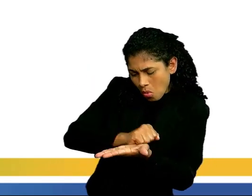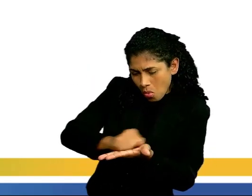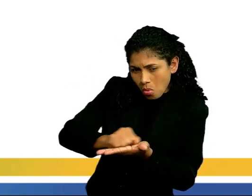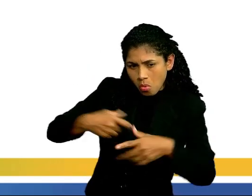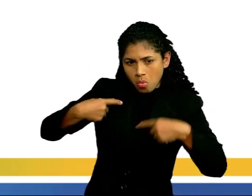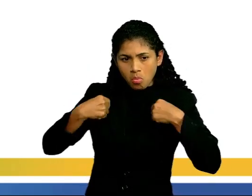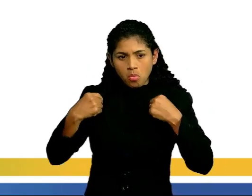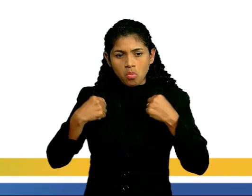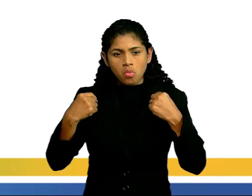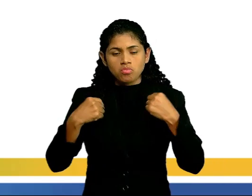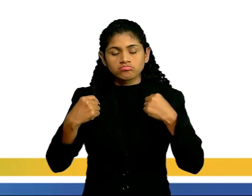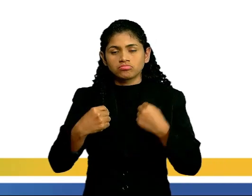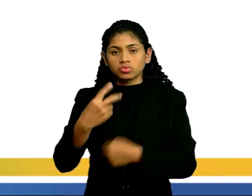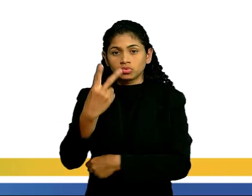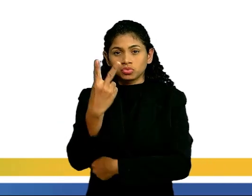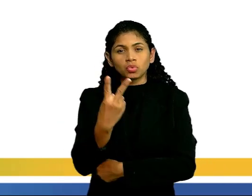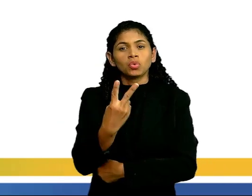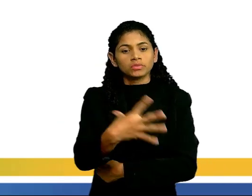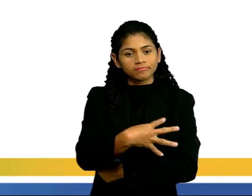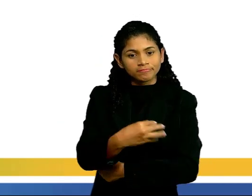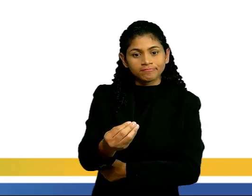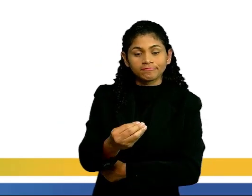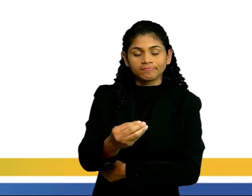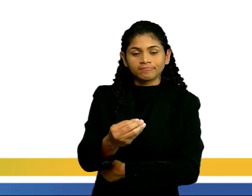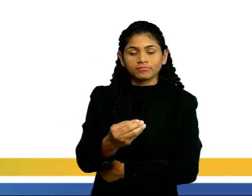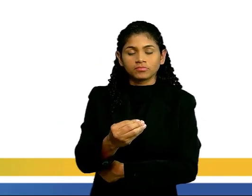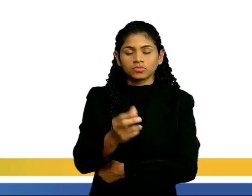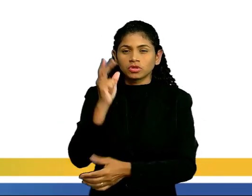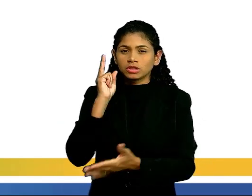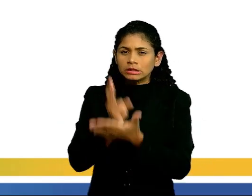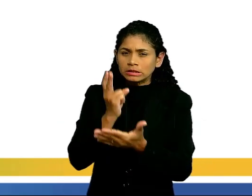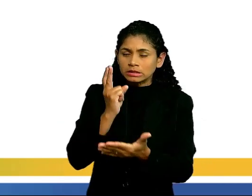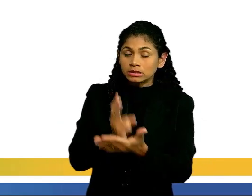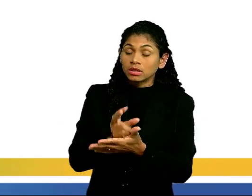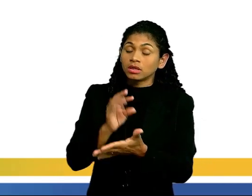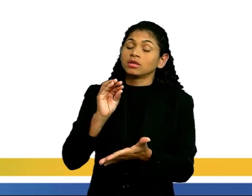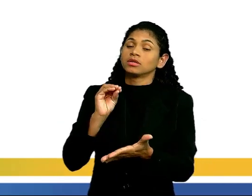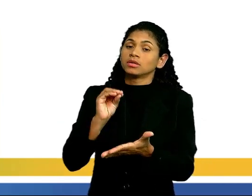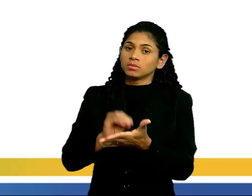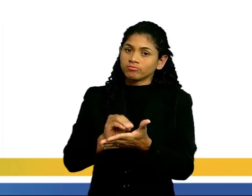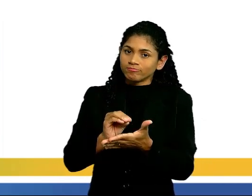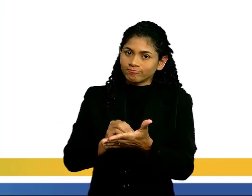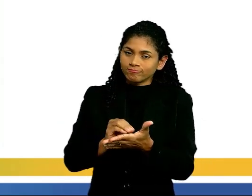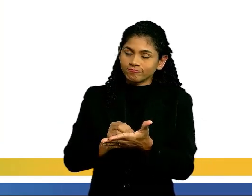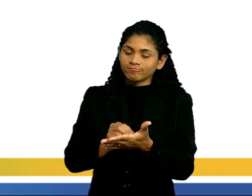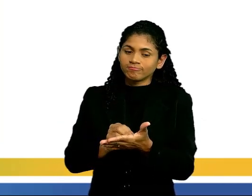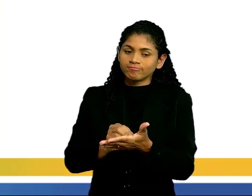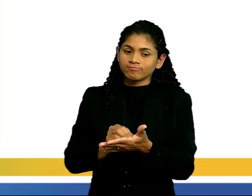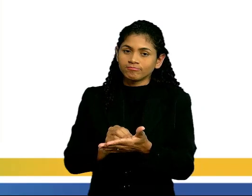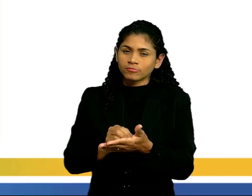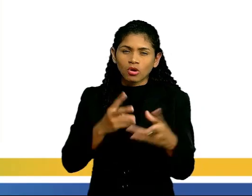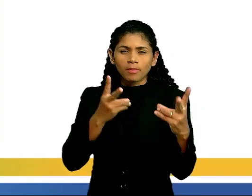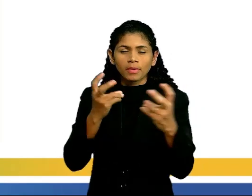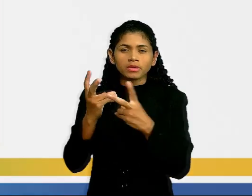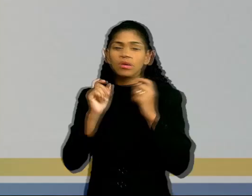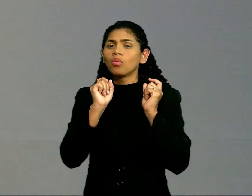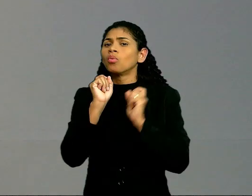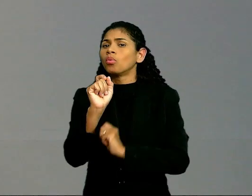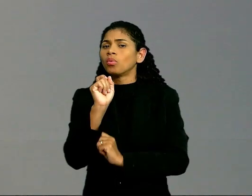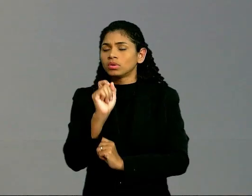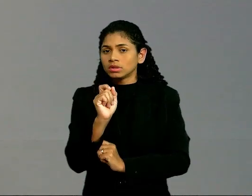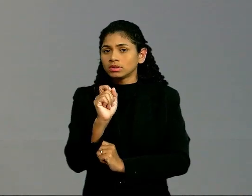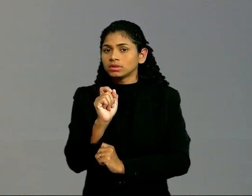rua o dia todo. Estou sempre em falta. Então, o que a gente percebe nesse trecho?